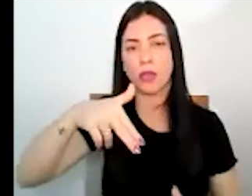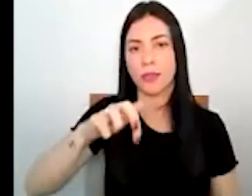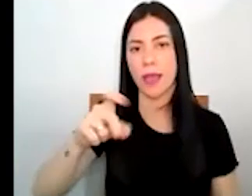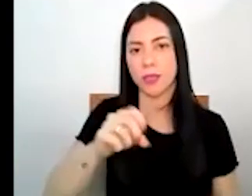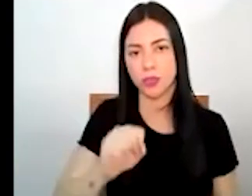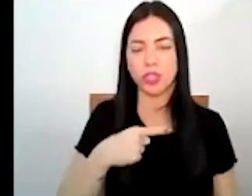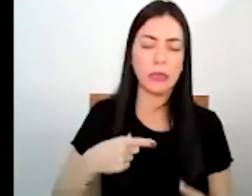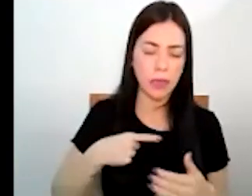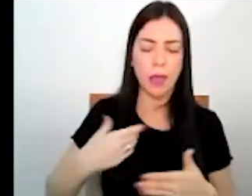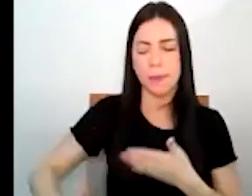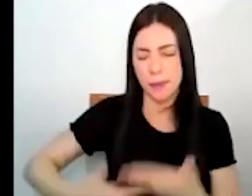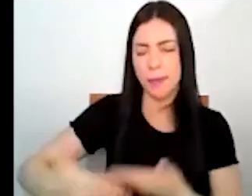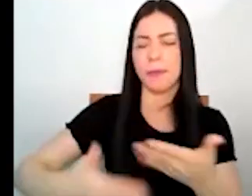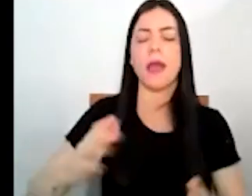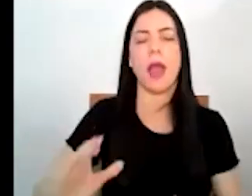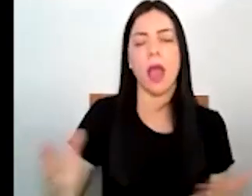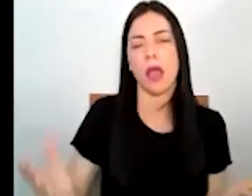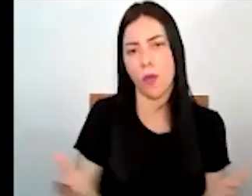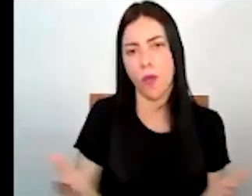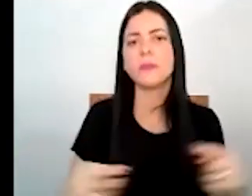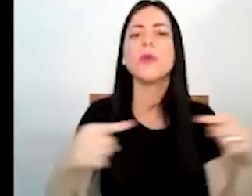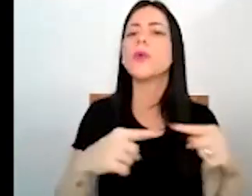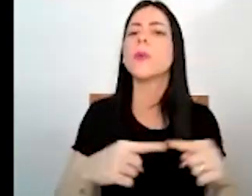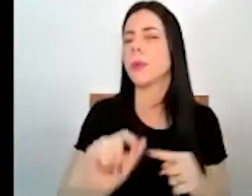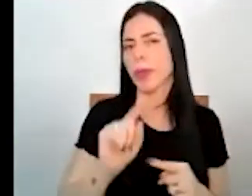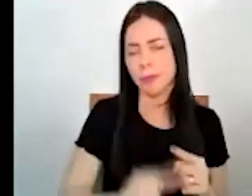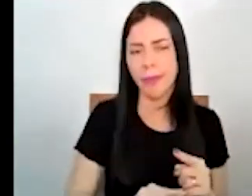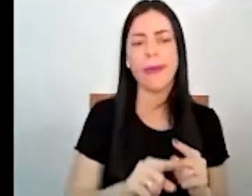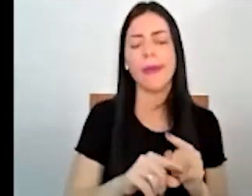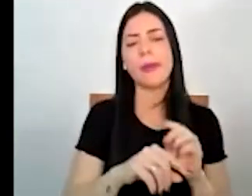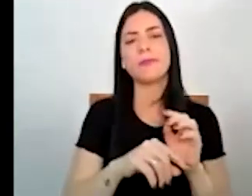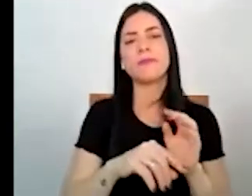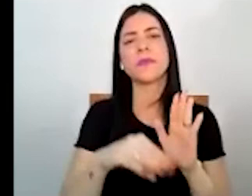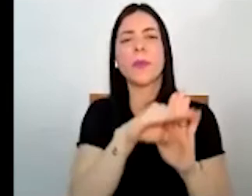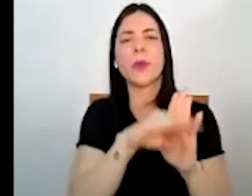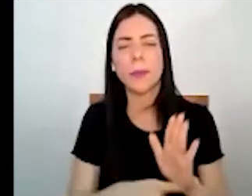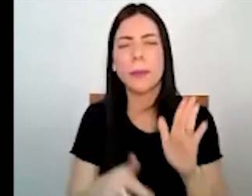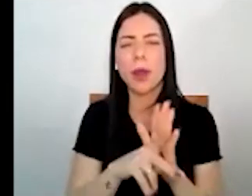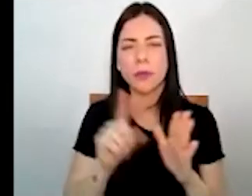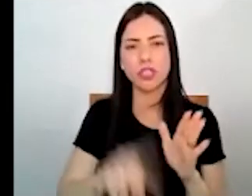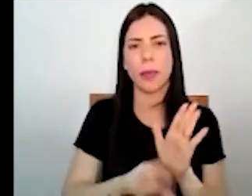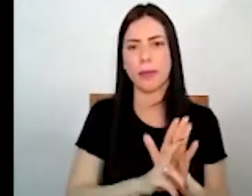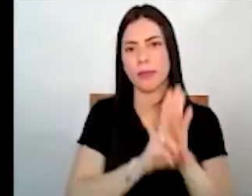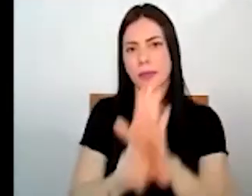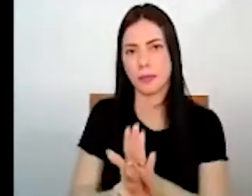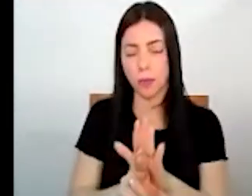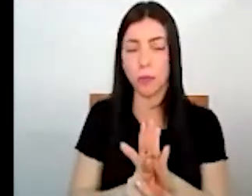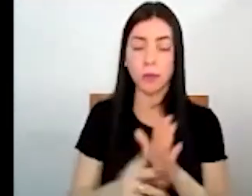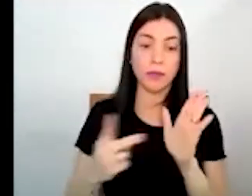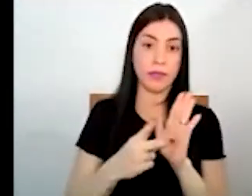agora, que é um programa de representação, de